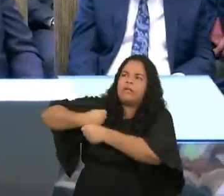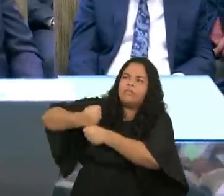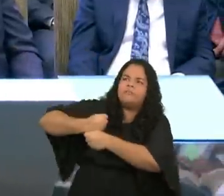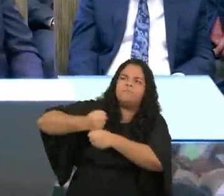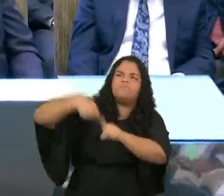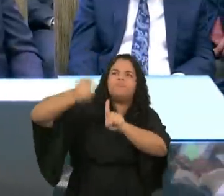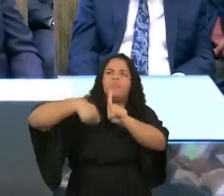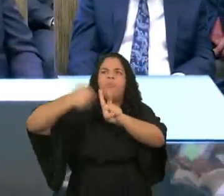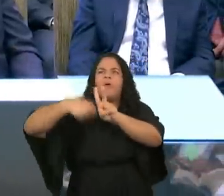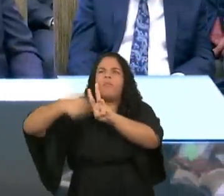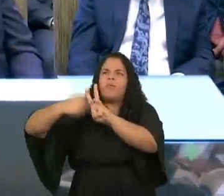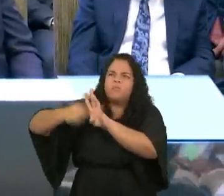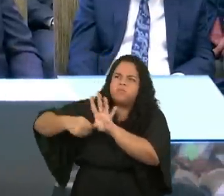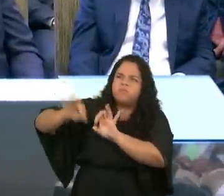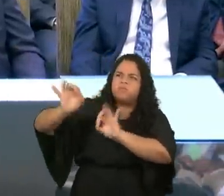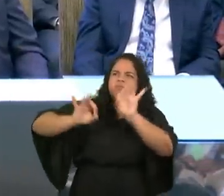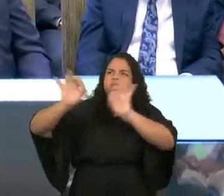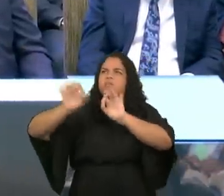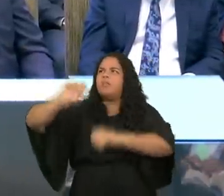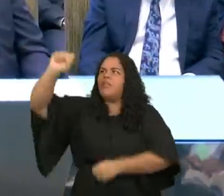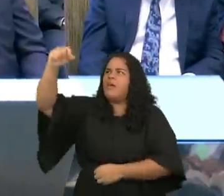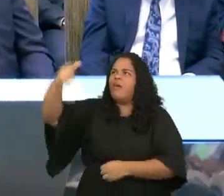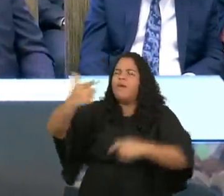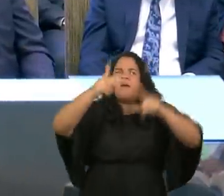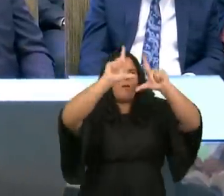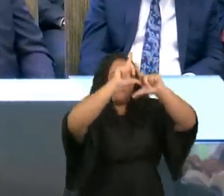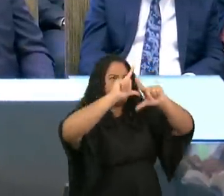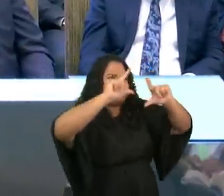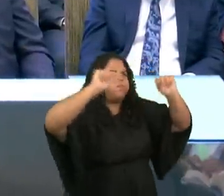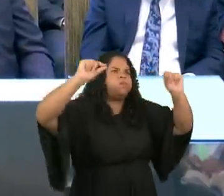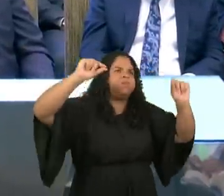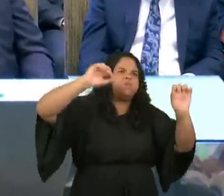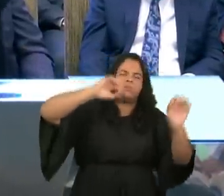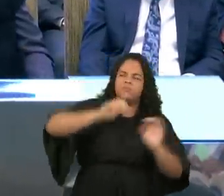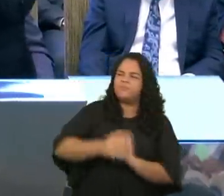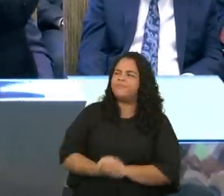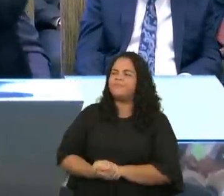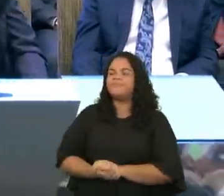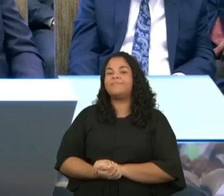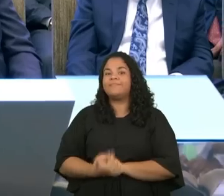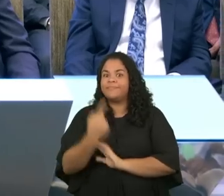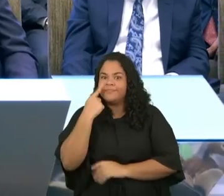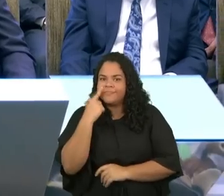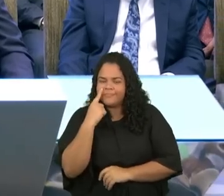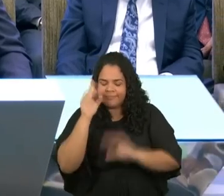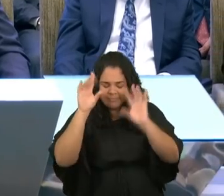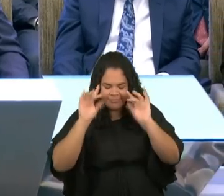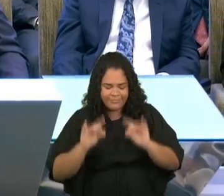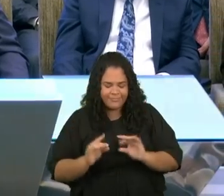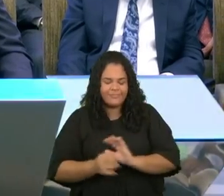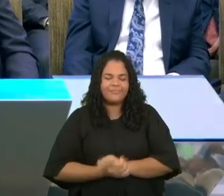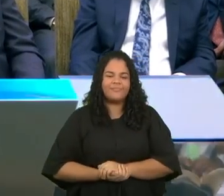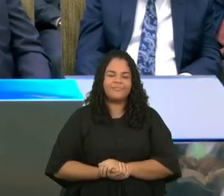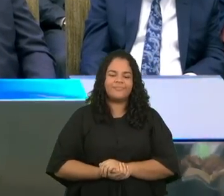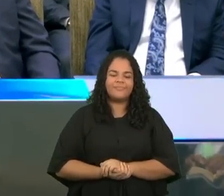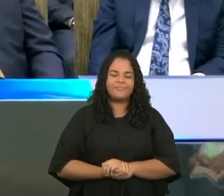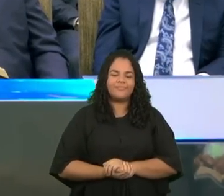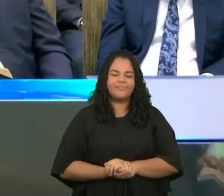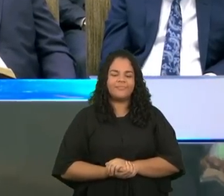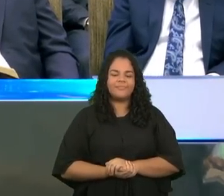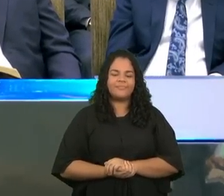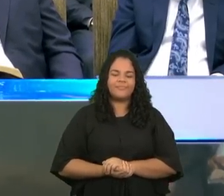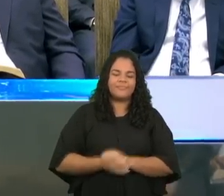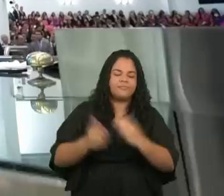O tempo kairós e o tempo cronos. E veja agora o seguinte detalhe. Vamos à frente, vamos à frente. Veja que diz aí: